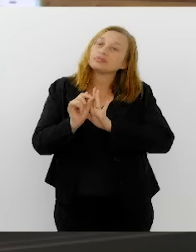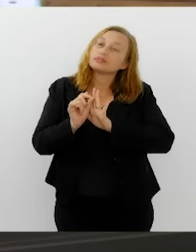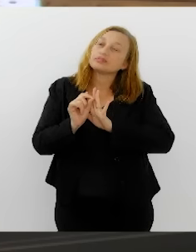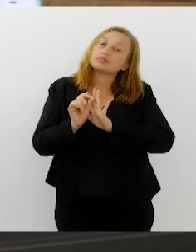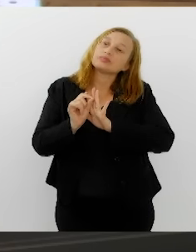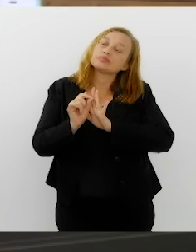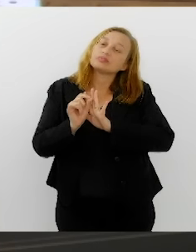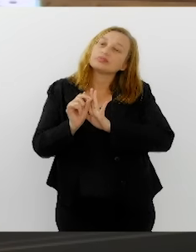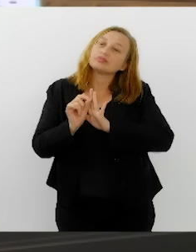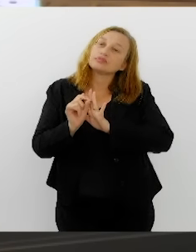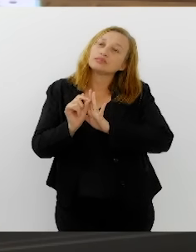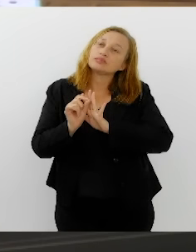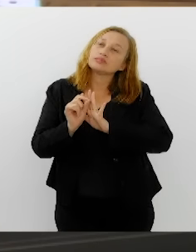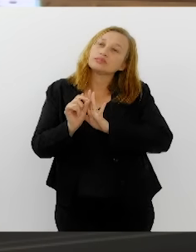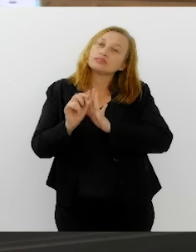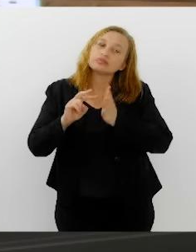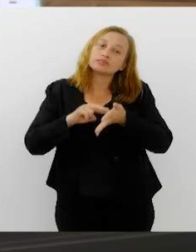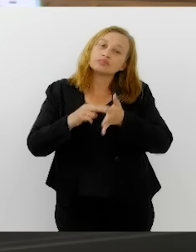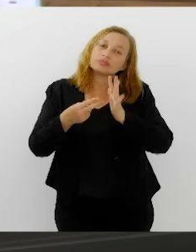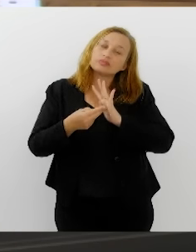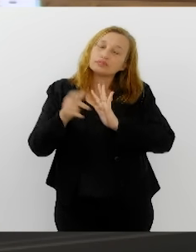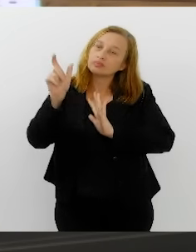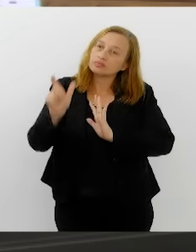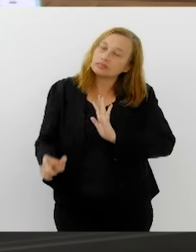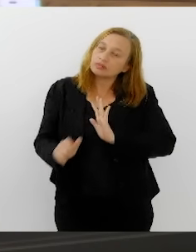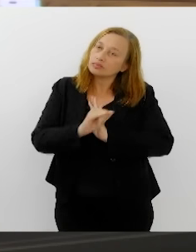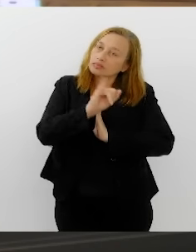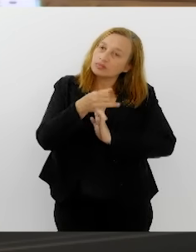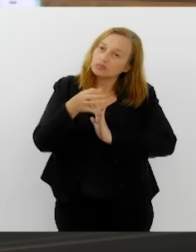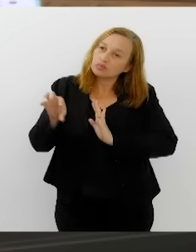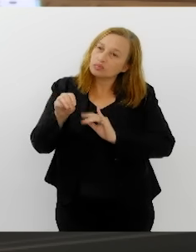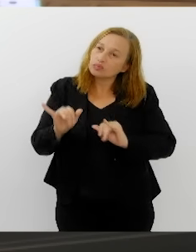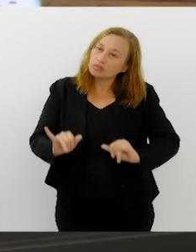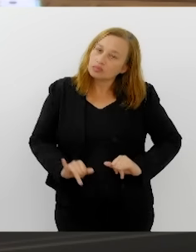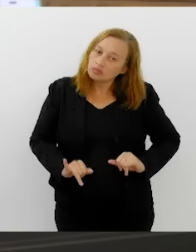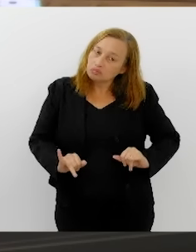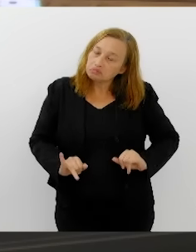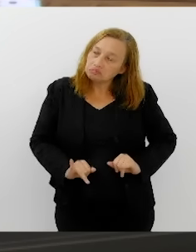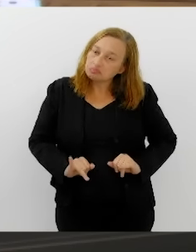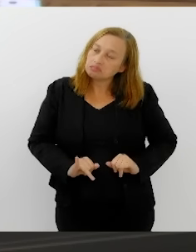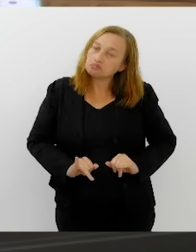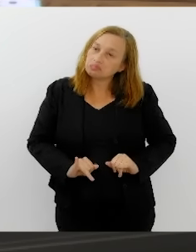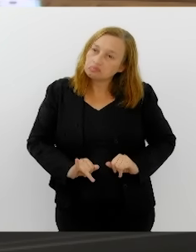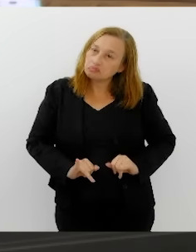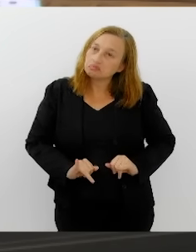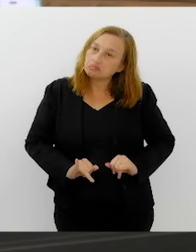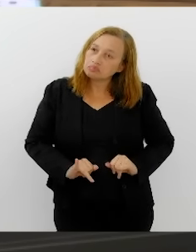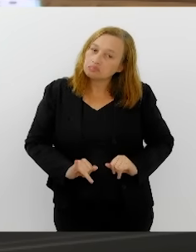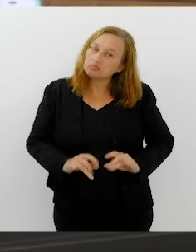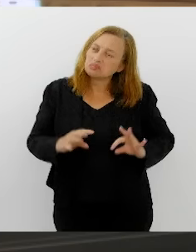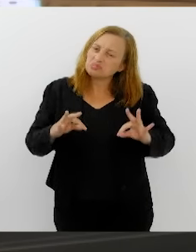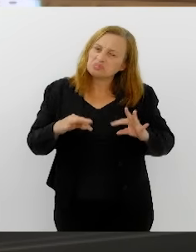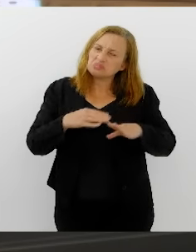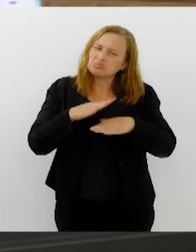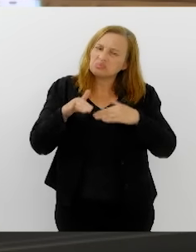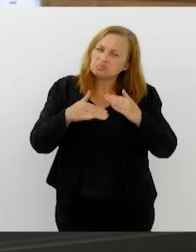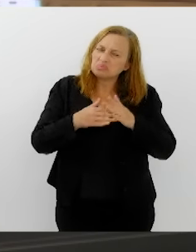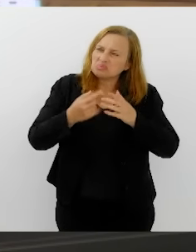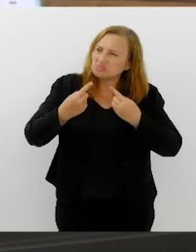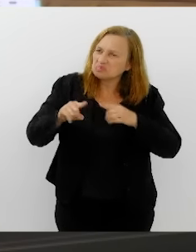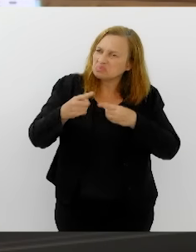o que é o Monsenhor João, uma pessoa que sofreu o que ele sofreu, passar por todas as